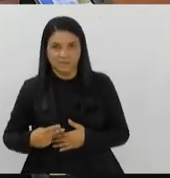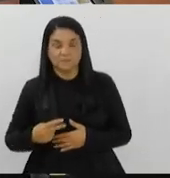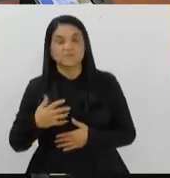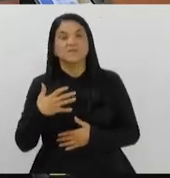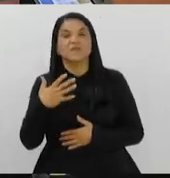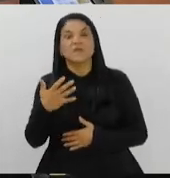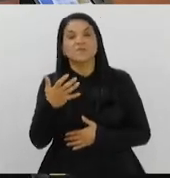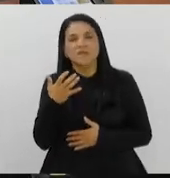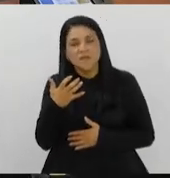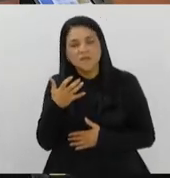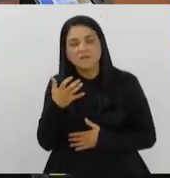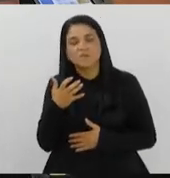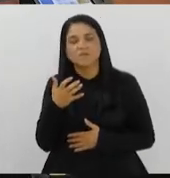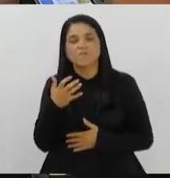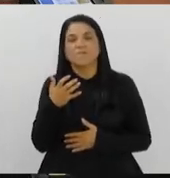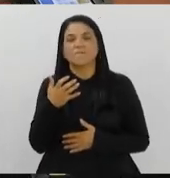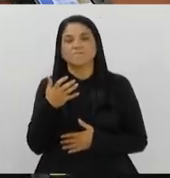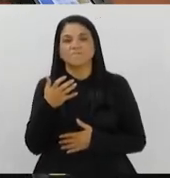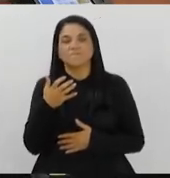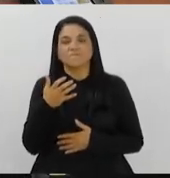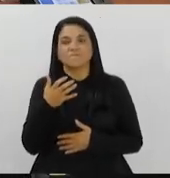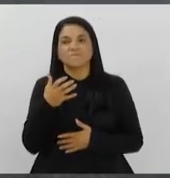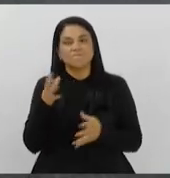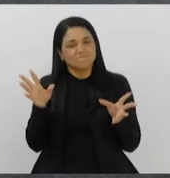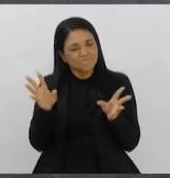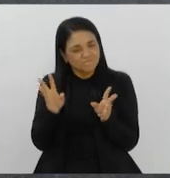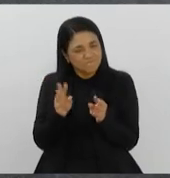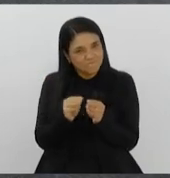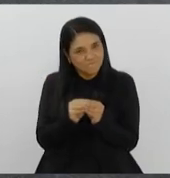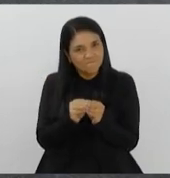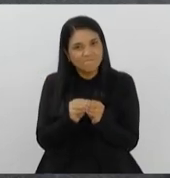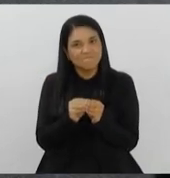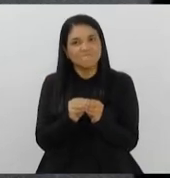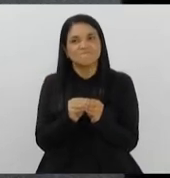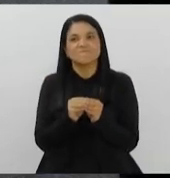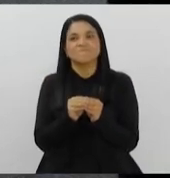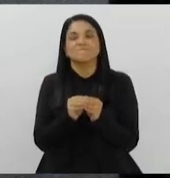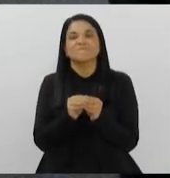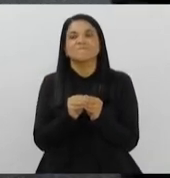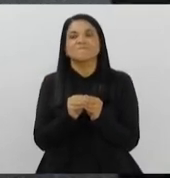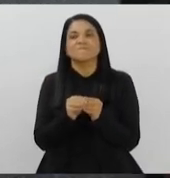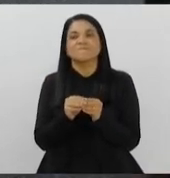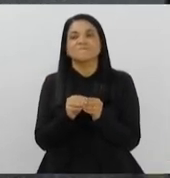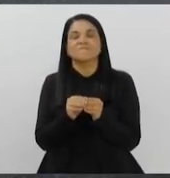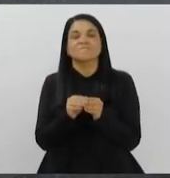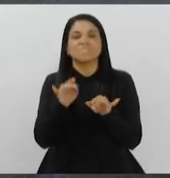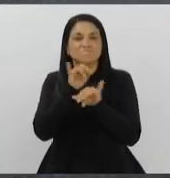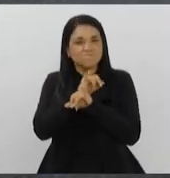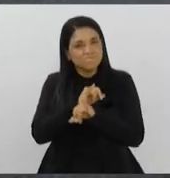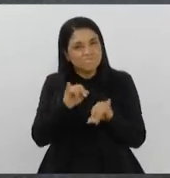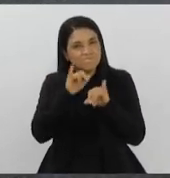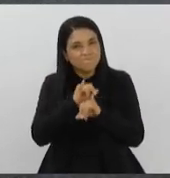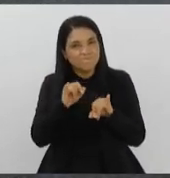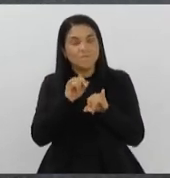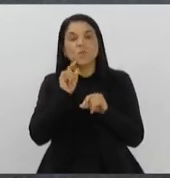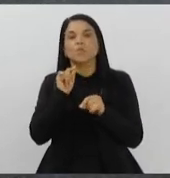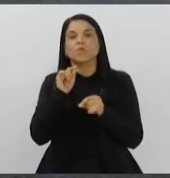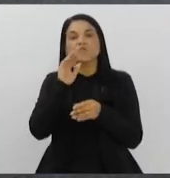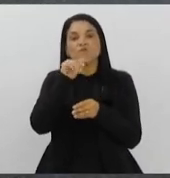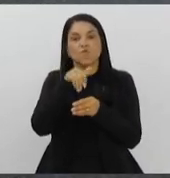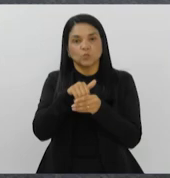muito rapidamente, fazer uma breve manifestação sobre o que a gente acabou de